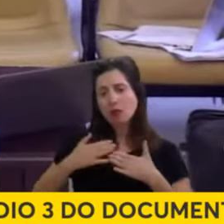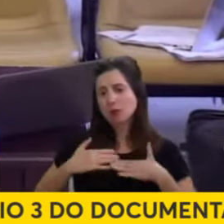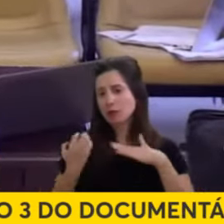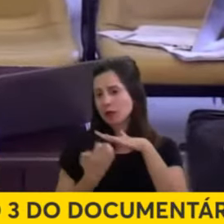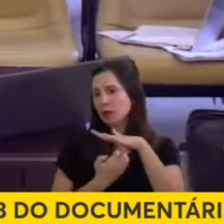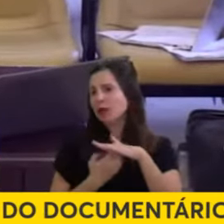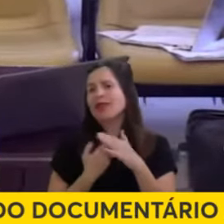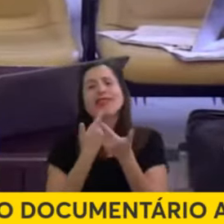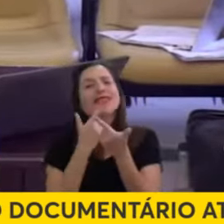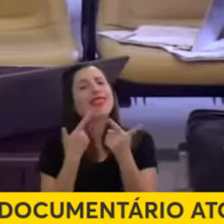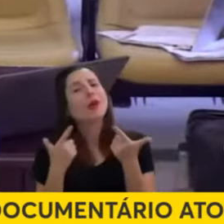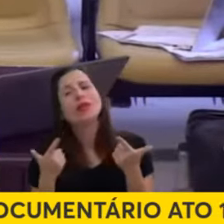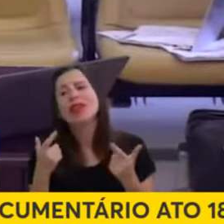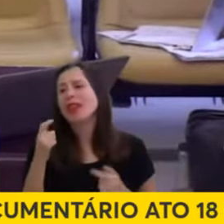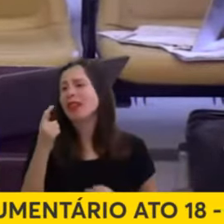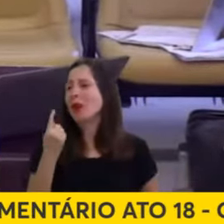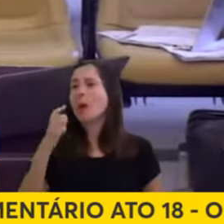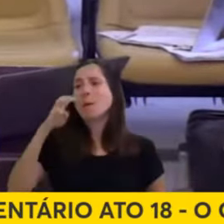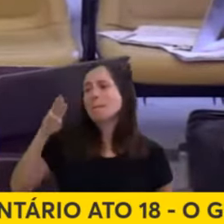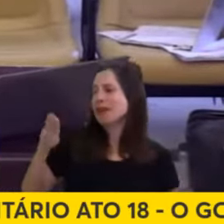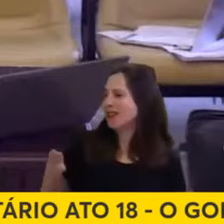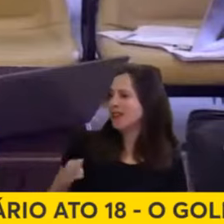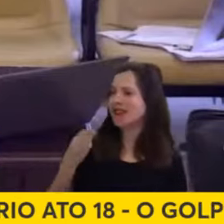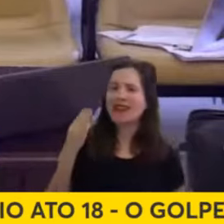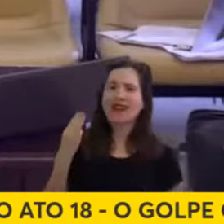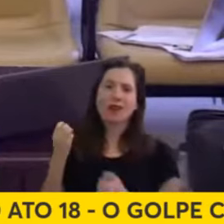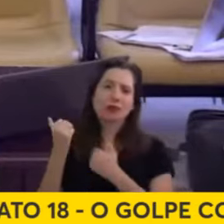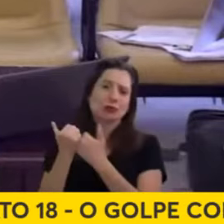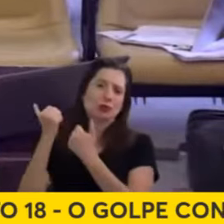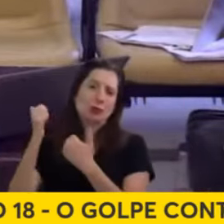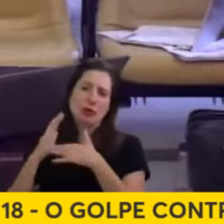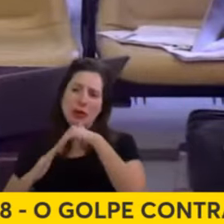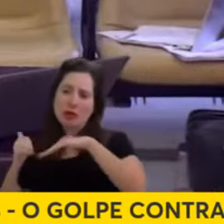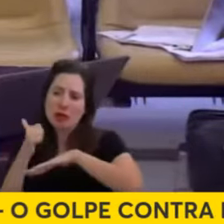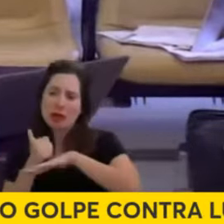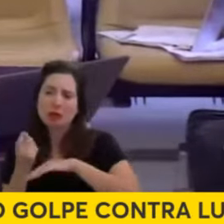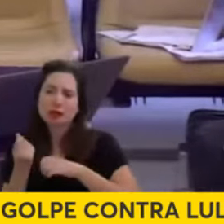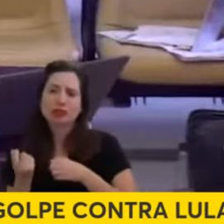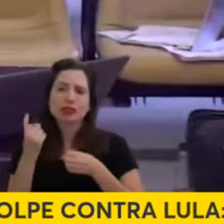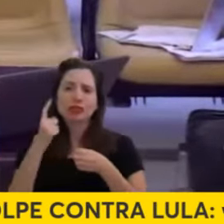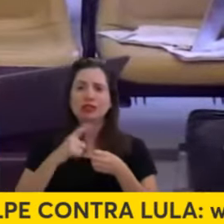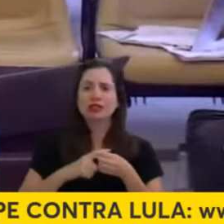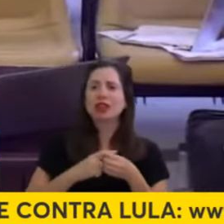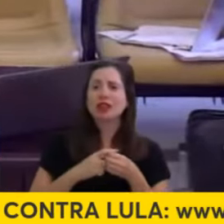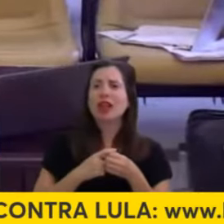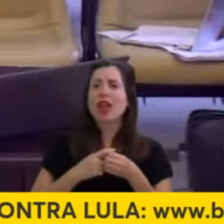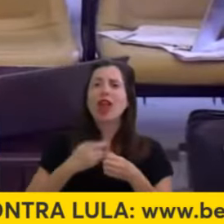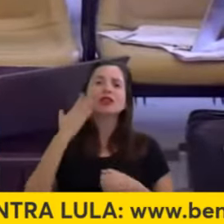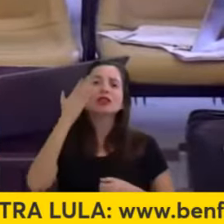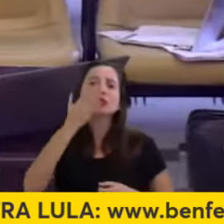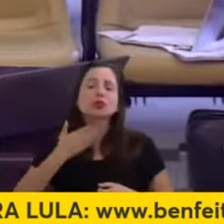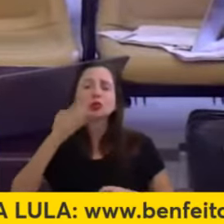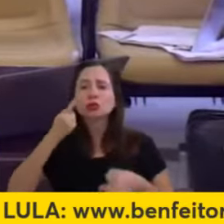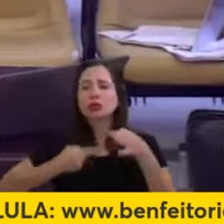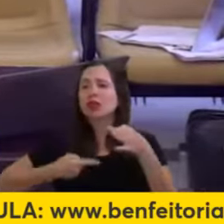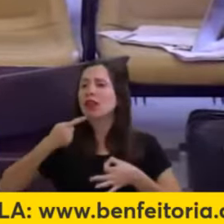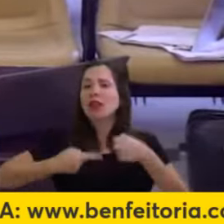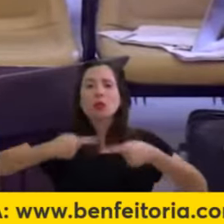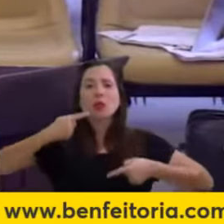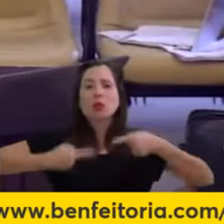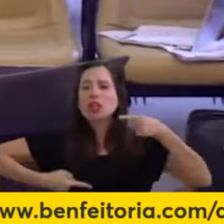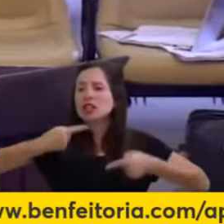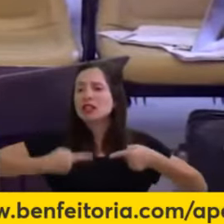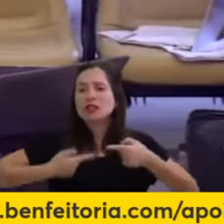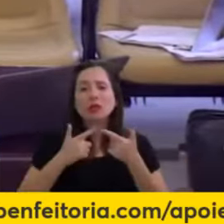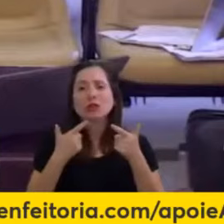de 1 Milhão para suplente de vamos investigar a origem porque o dinheiro voltou isso tudo é discurso político não cabe aqui não tem uma prova no processo disso porque não foi